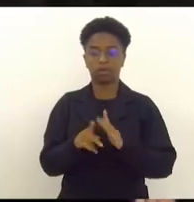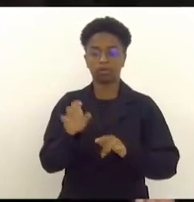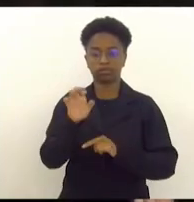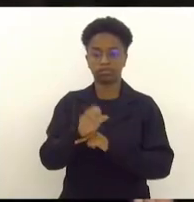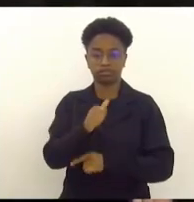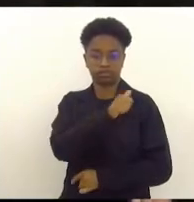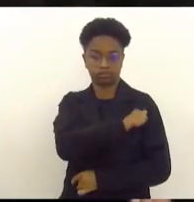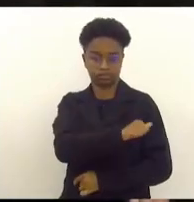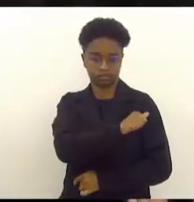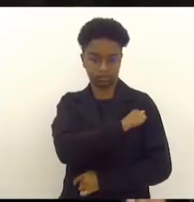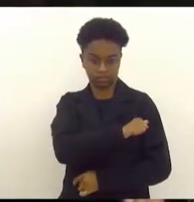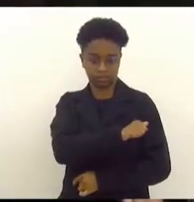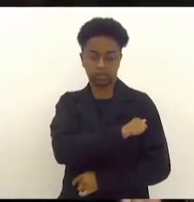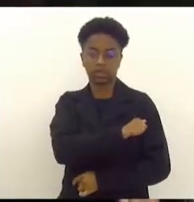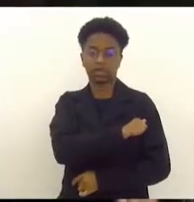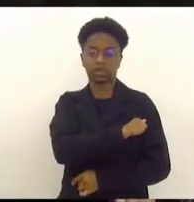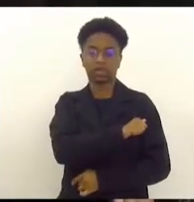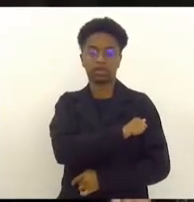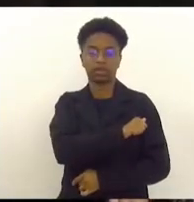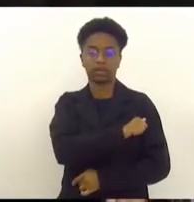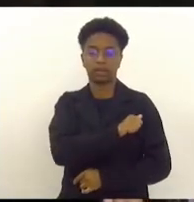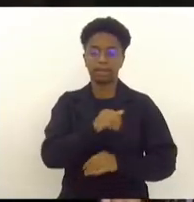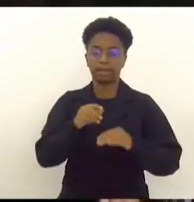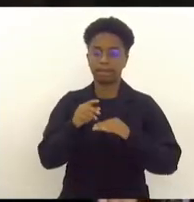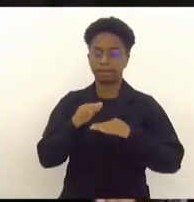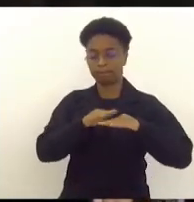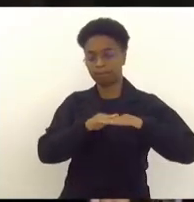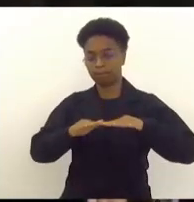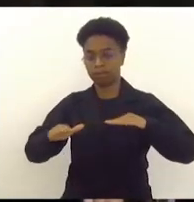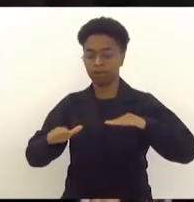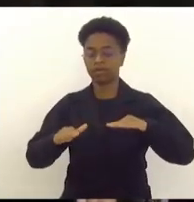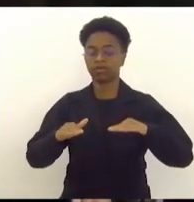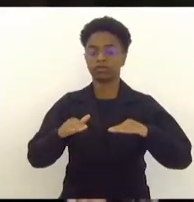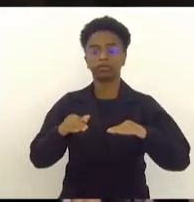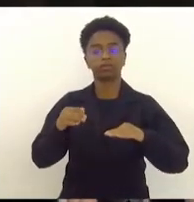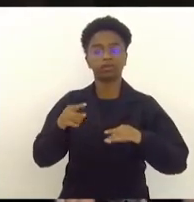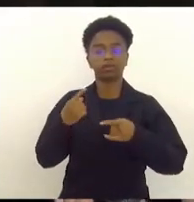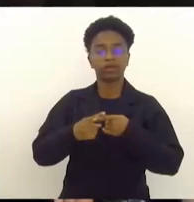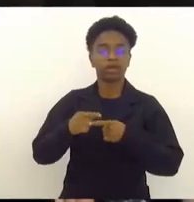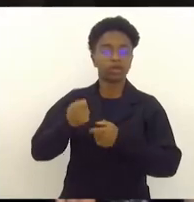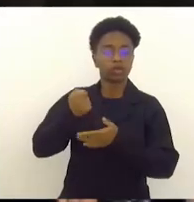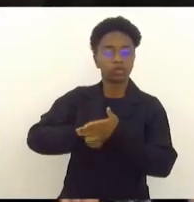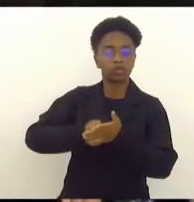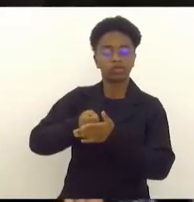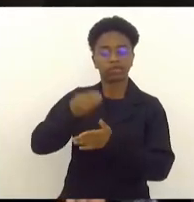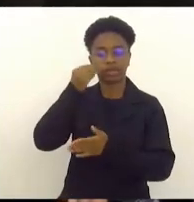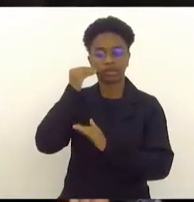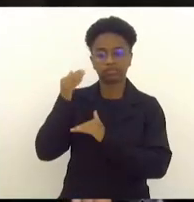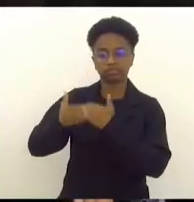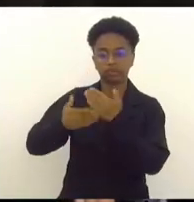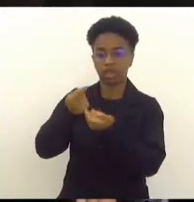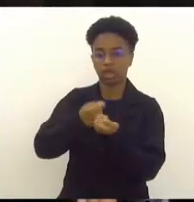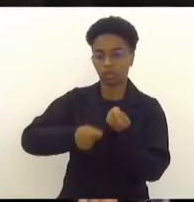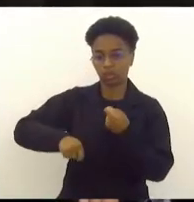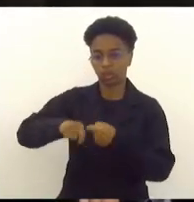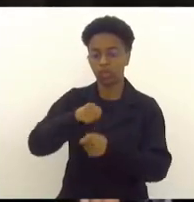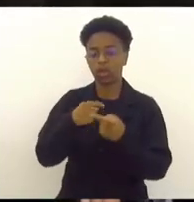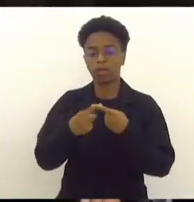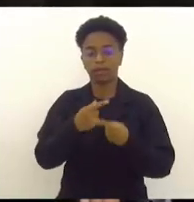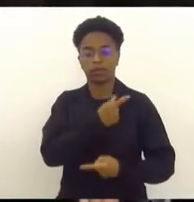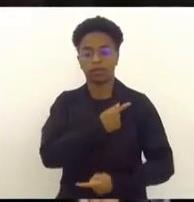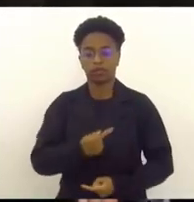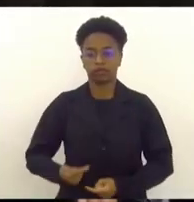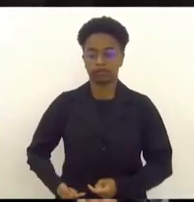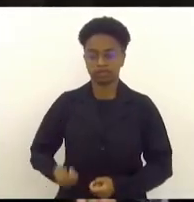do Rio de Janeiro estado que vem lutando pelo desenvolvimento econômico nosso Governador